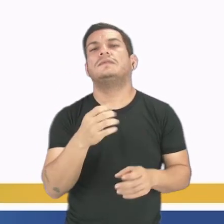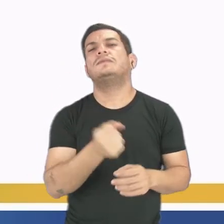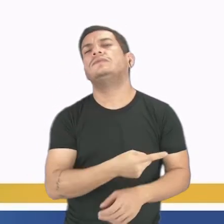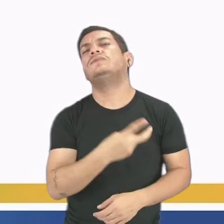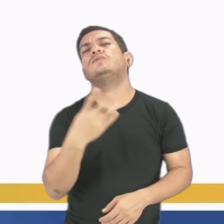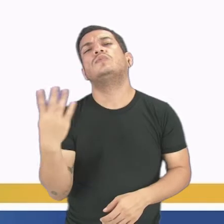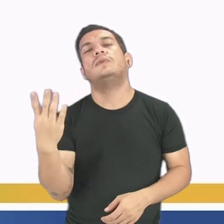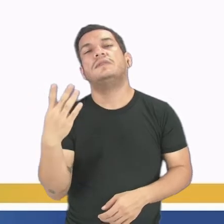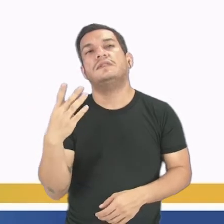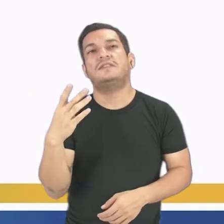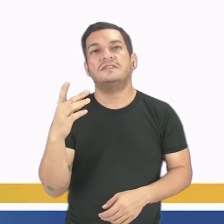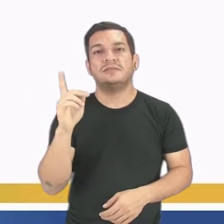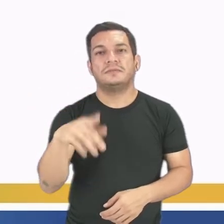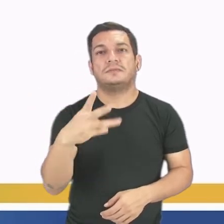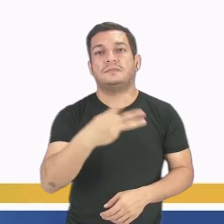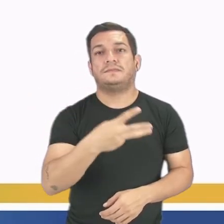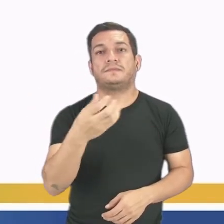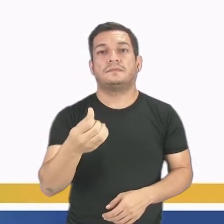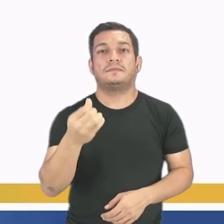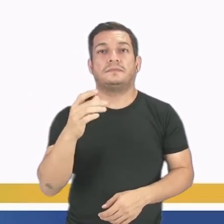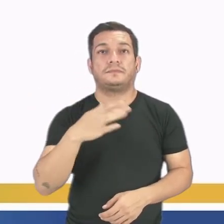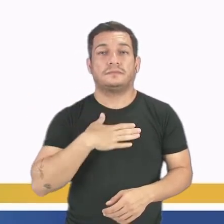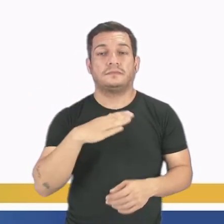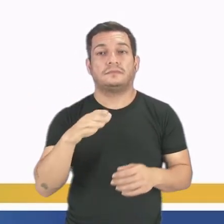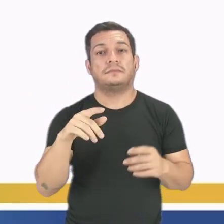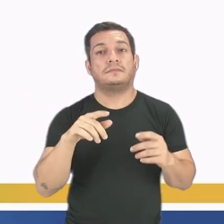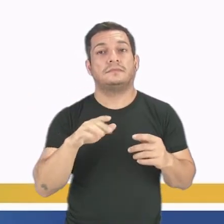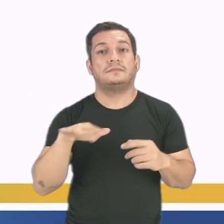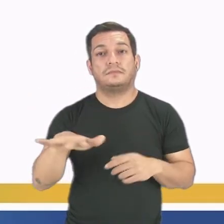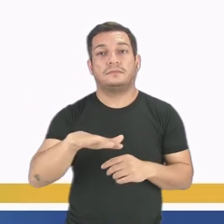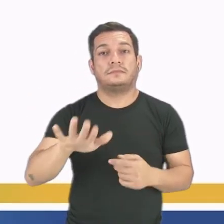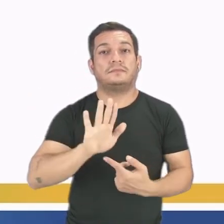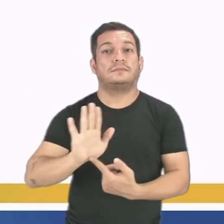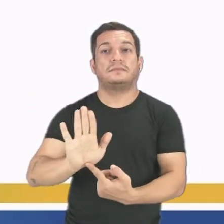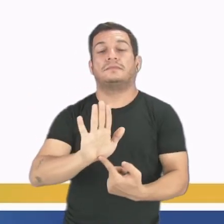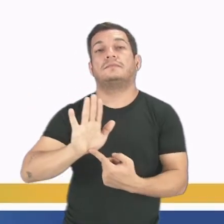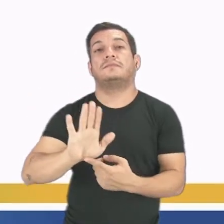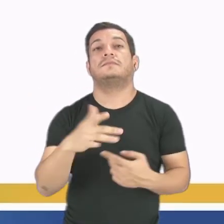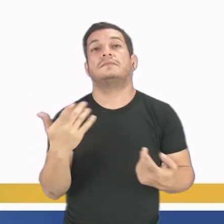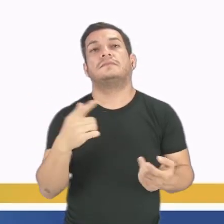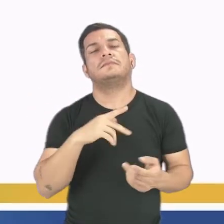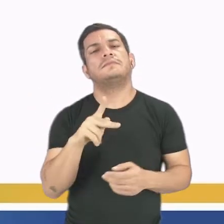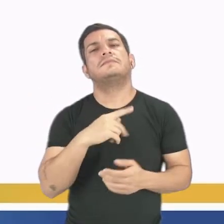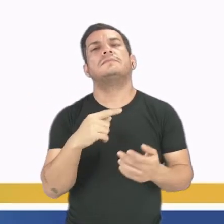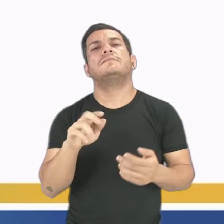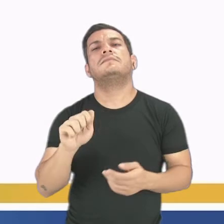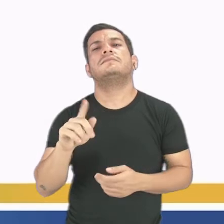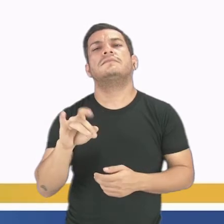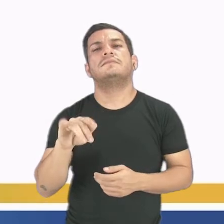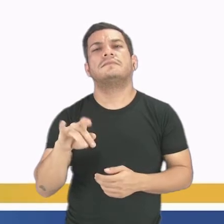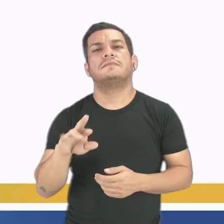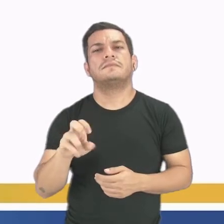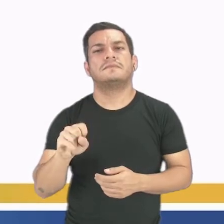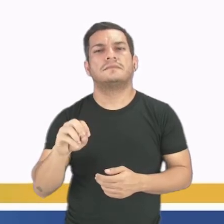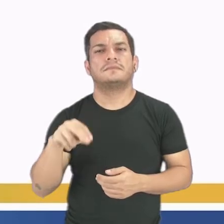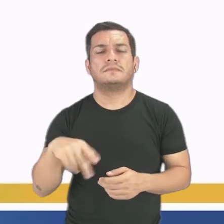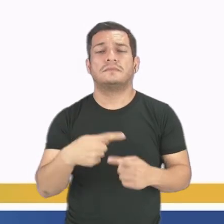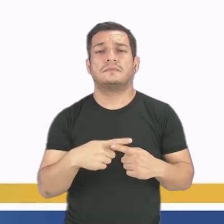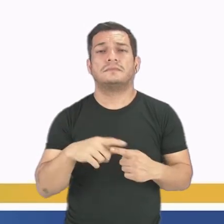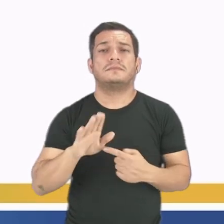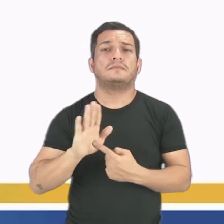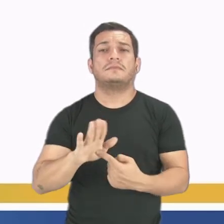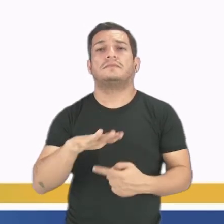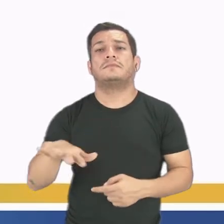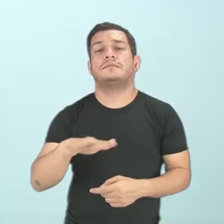quantas? São 36 o meu espaço amostral. E aí você me pergunta, professor Anderson, por que o espaço amostral aí, ele